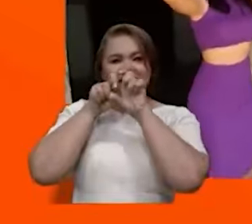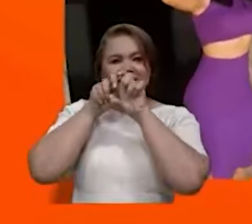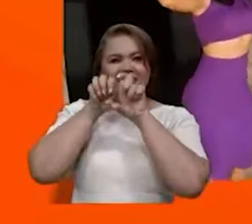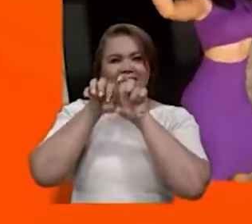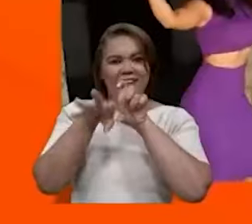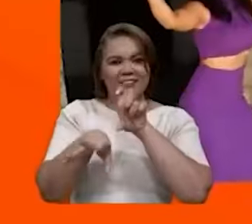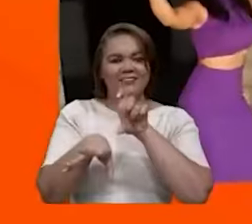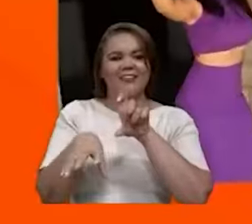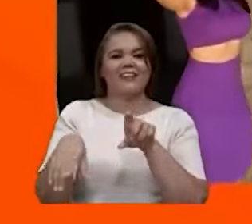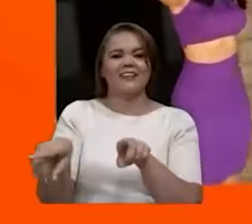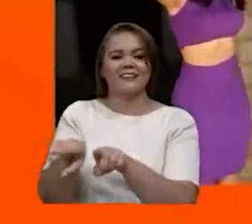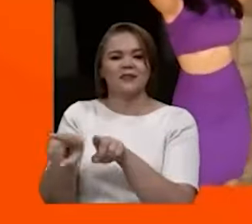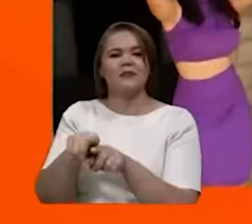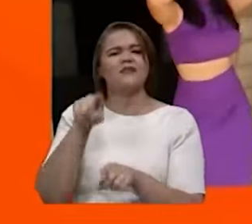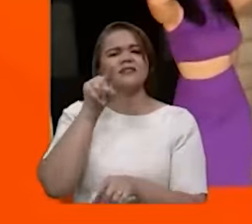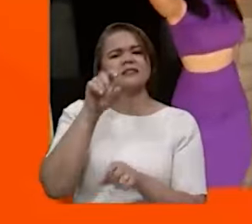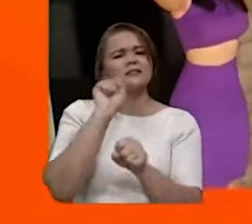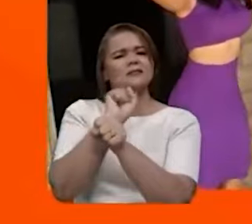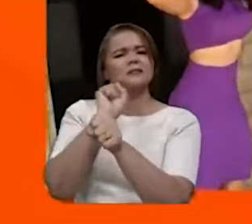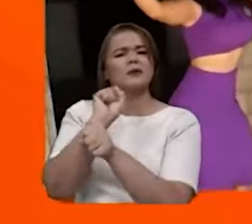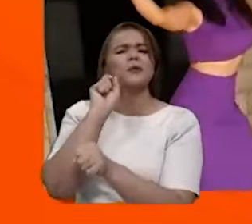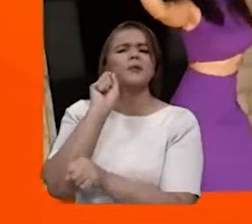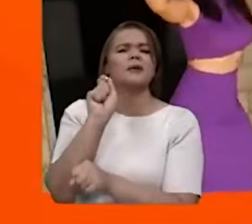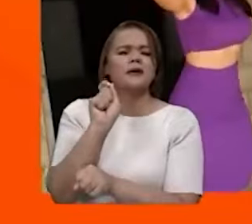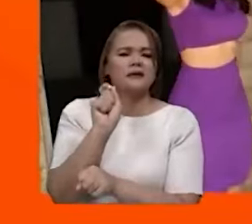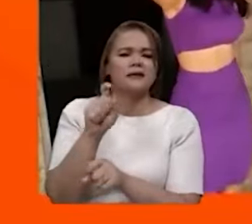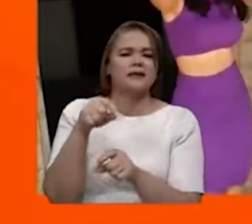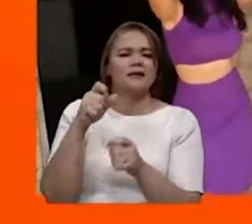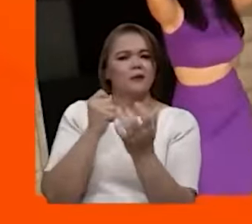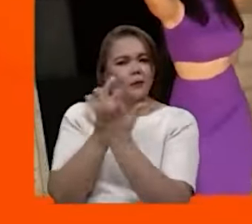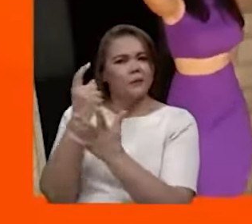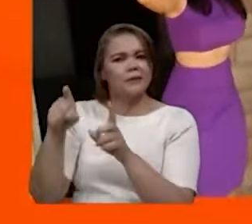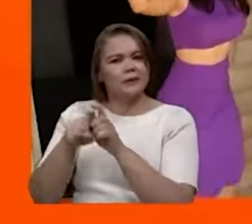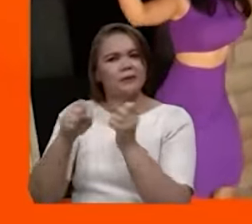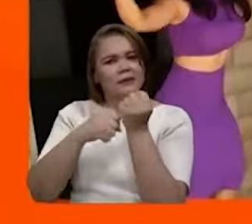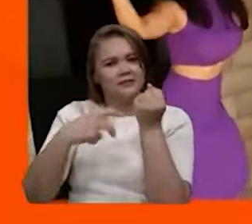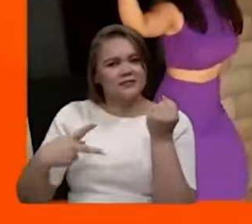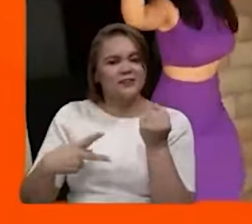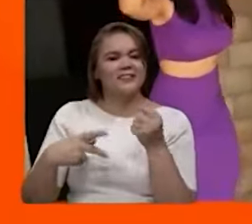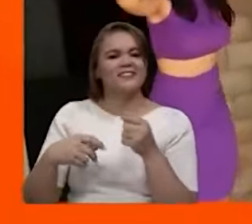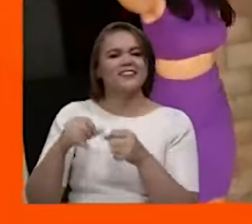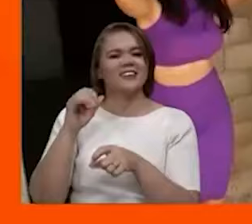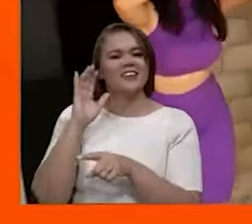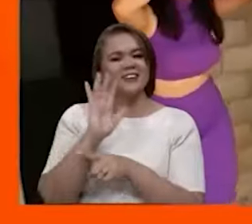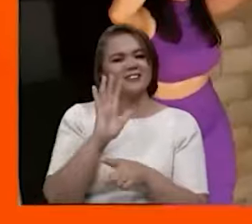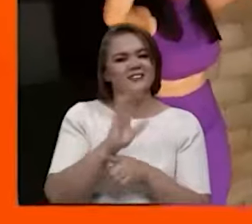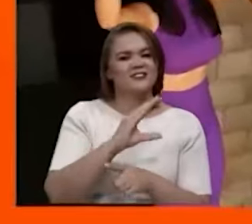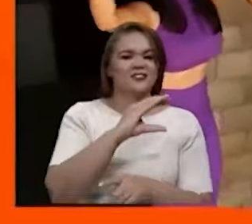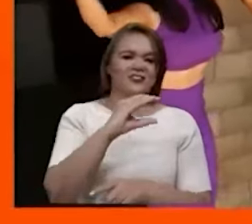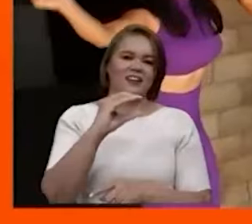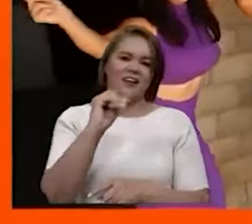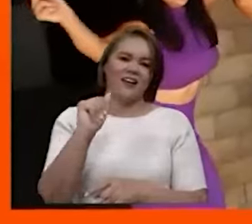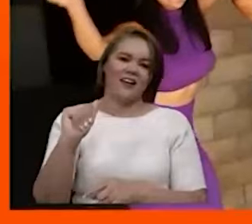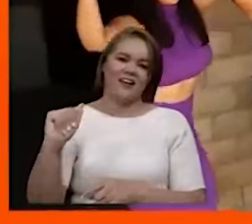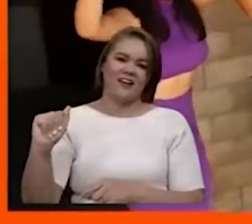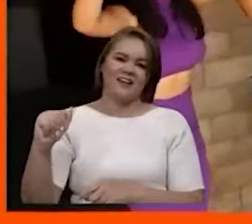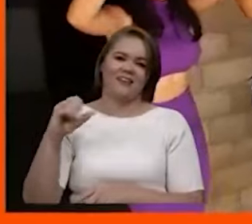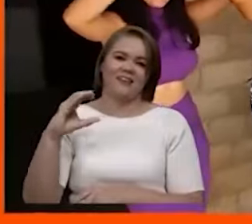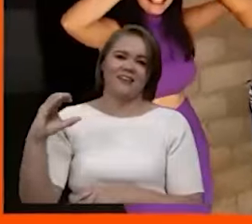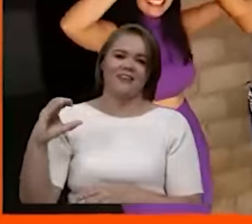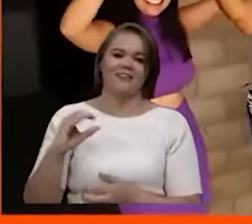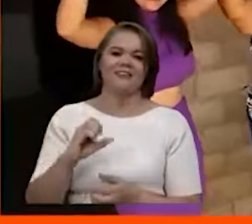Tá esperando o quê? Adquira agora mesmo seu Caju Cap e ajude as ações do GAC Sergipe.